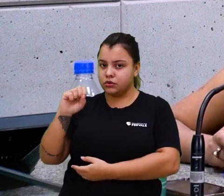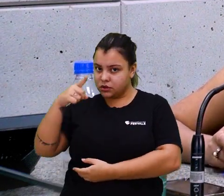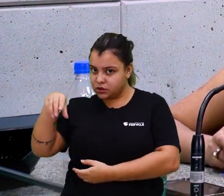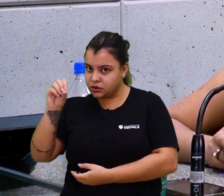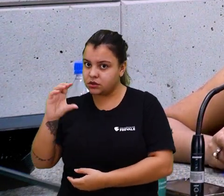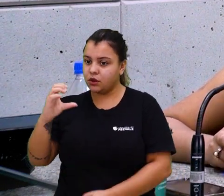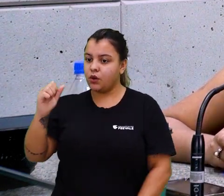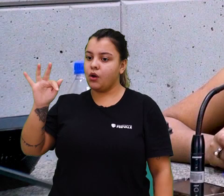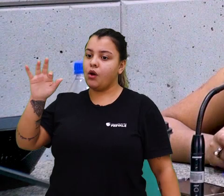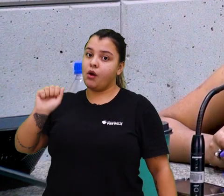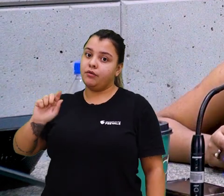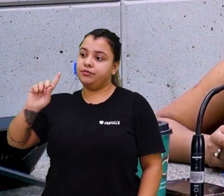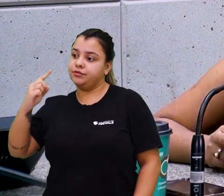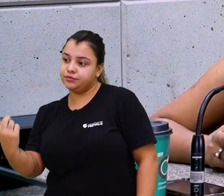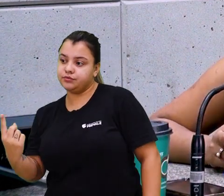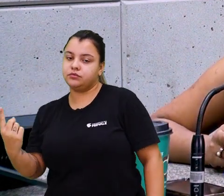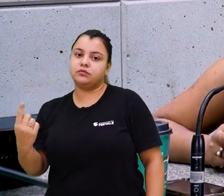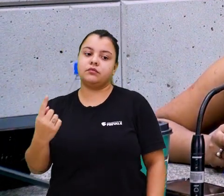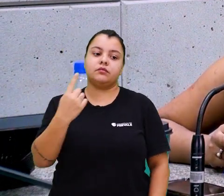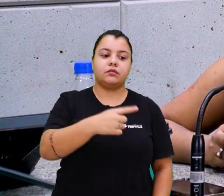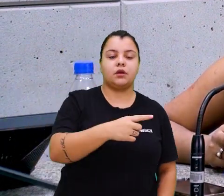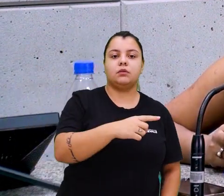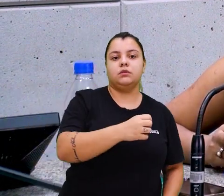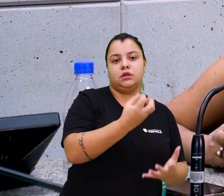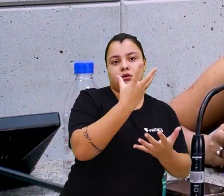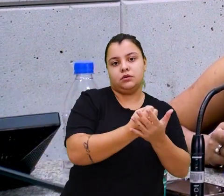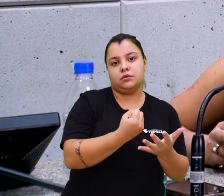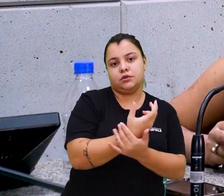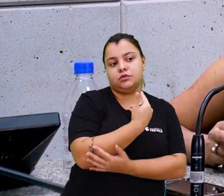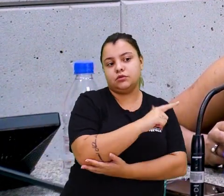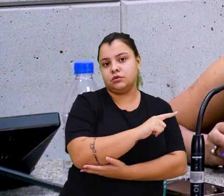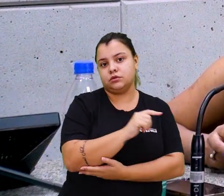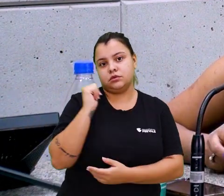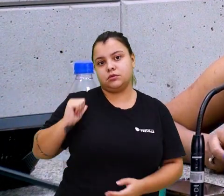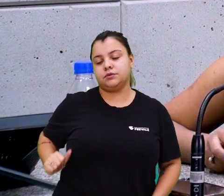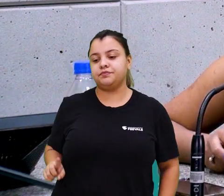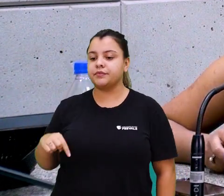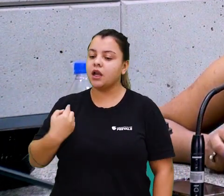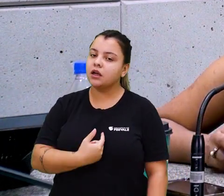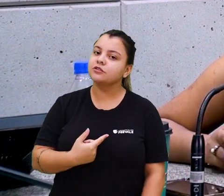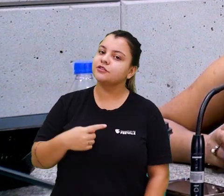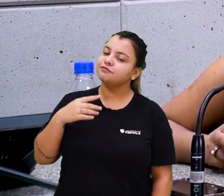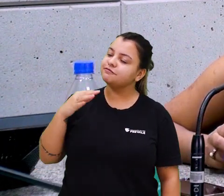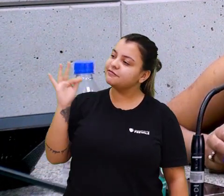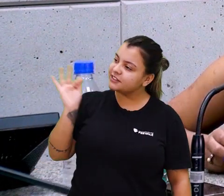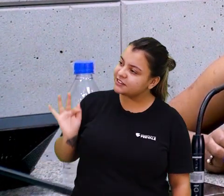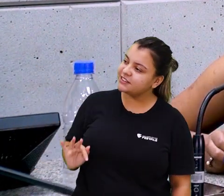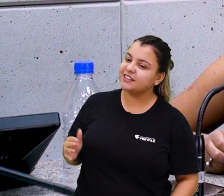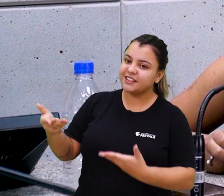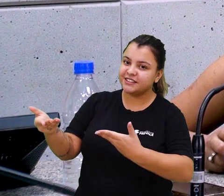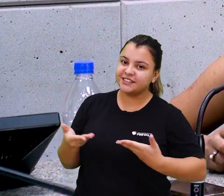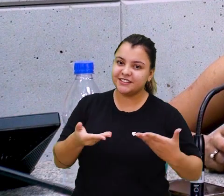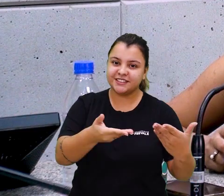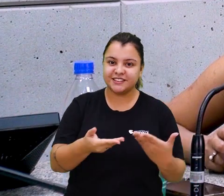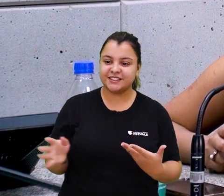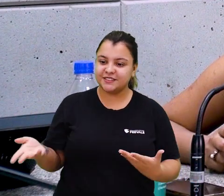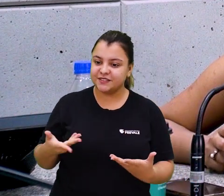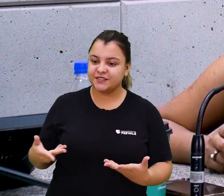o podcast também recebe outra então legal que legal mas é isso aí a gente fica muito feliz de receber vocês aqui